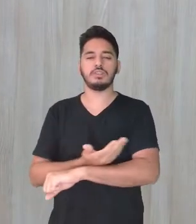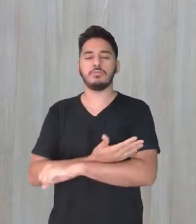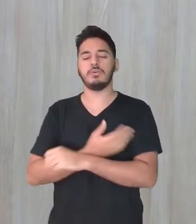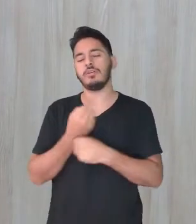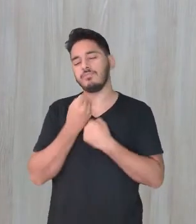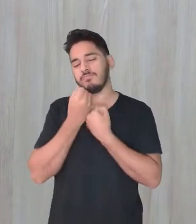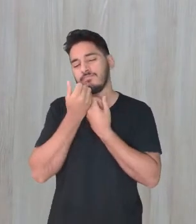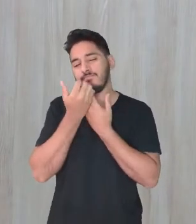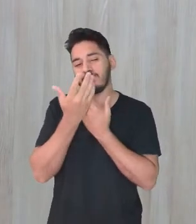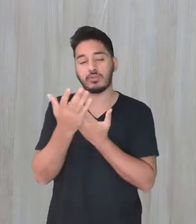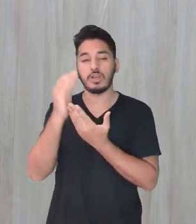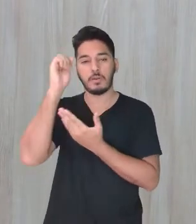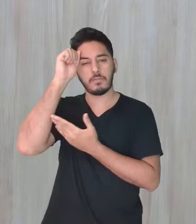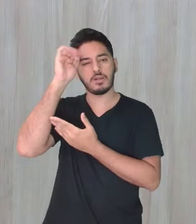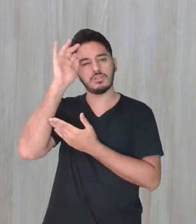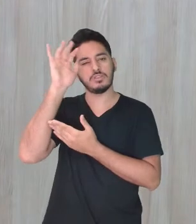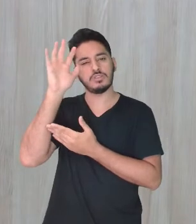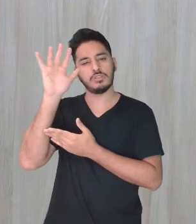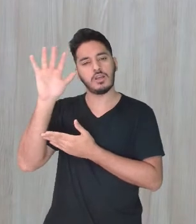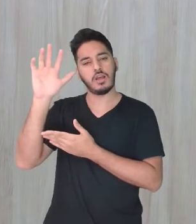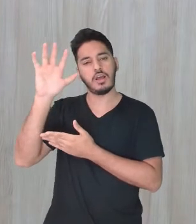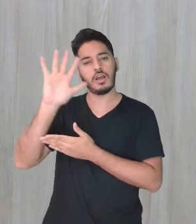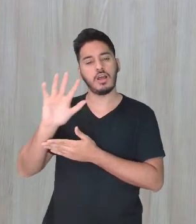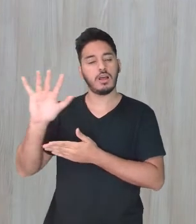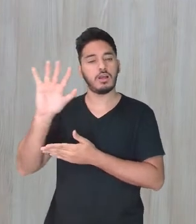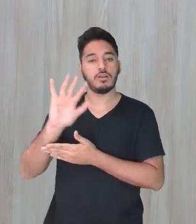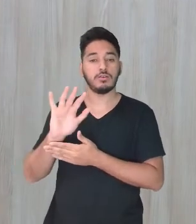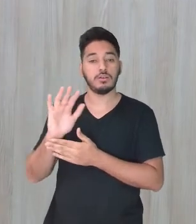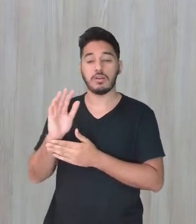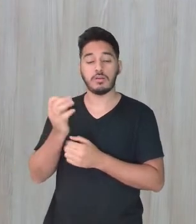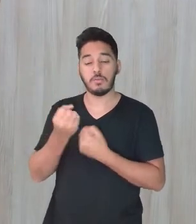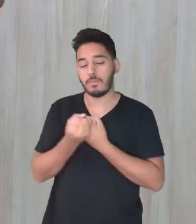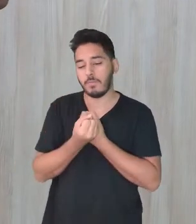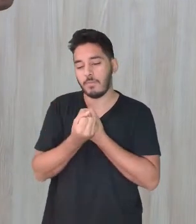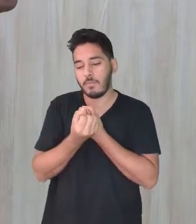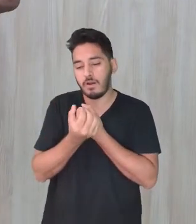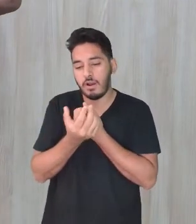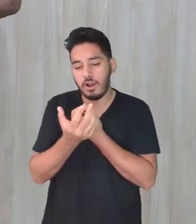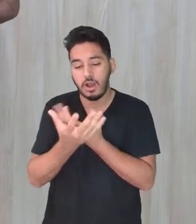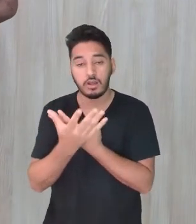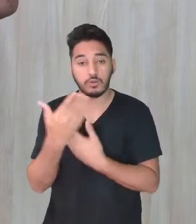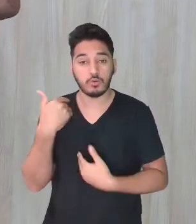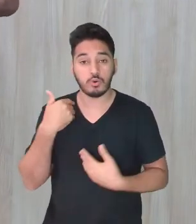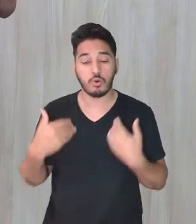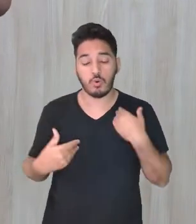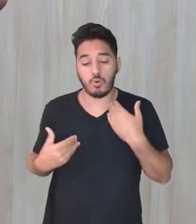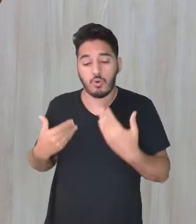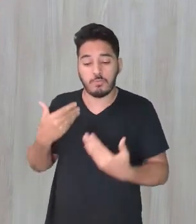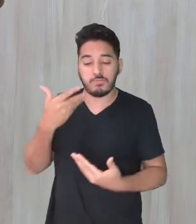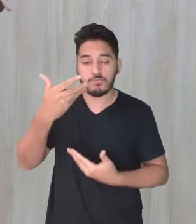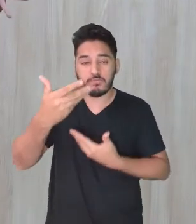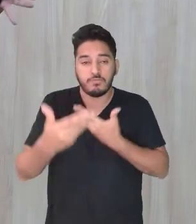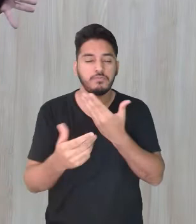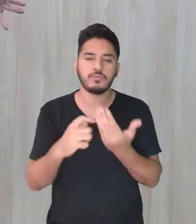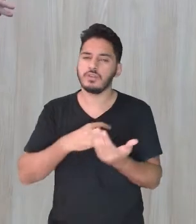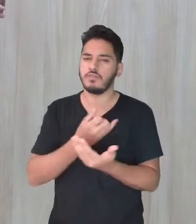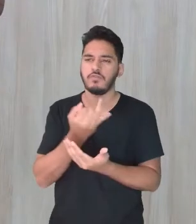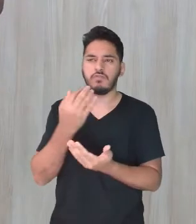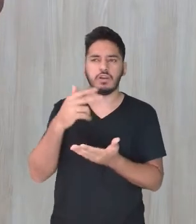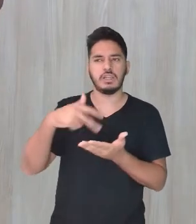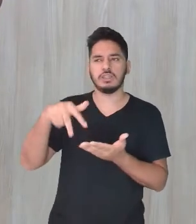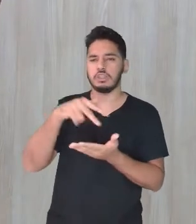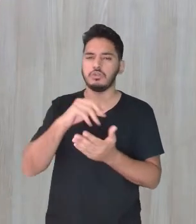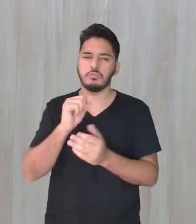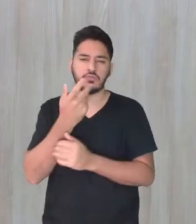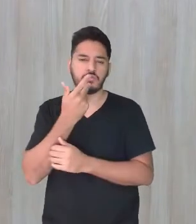coloca a nossa imaginação e expressa tudo isso através do nosso corpo. Então a gente tem diversas danças aí, né? Que a gente